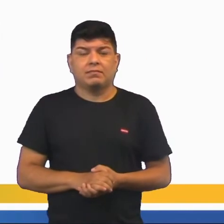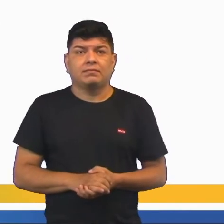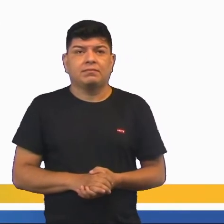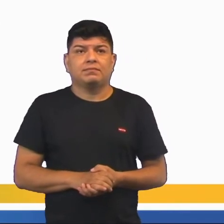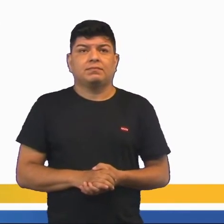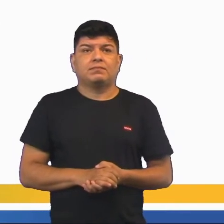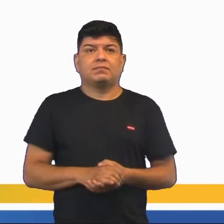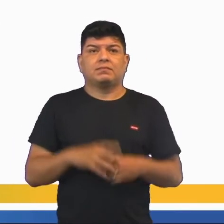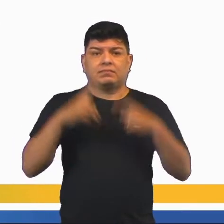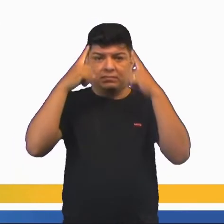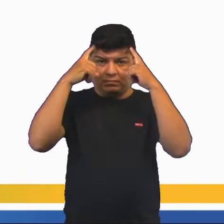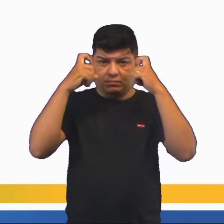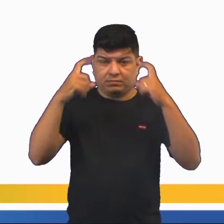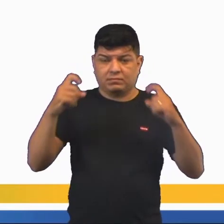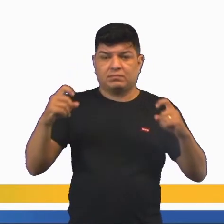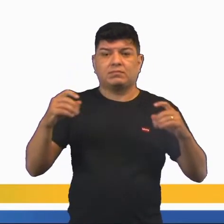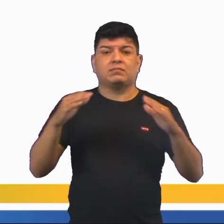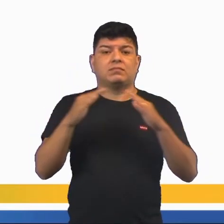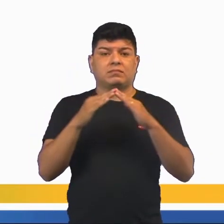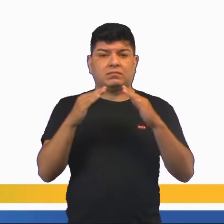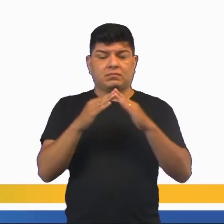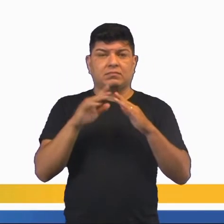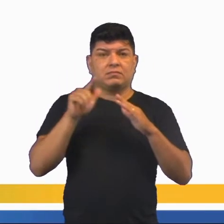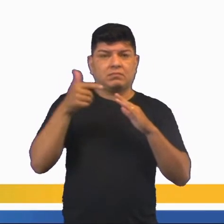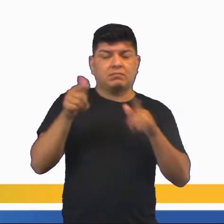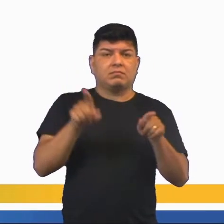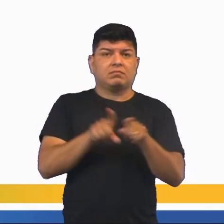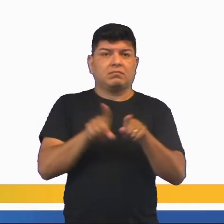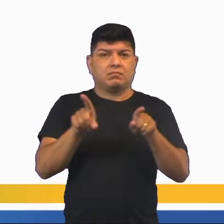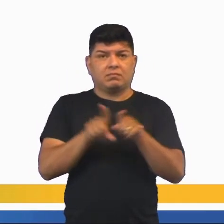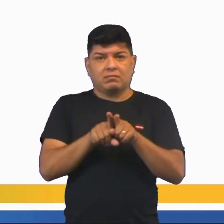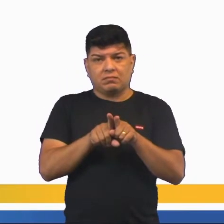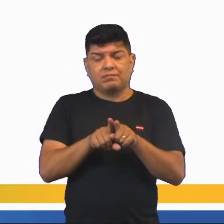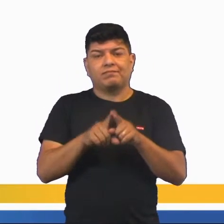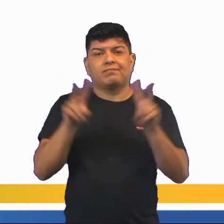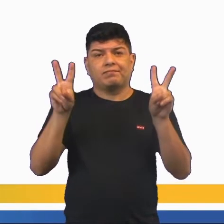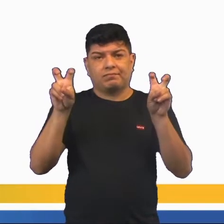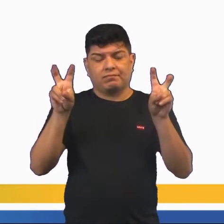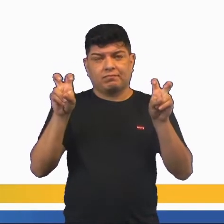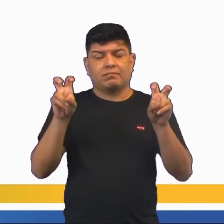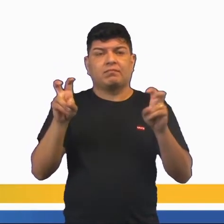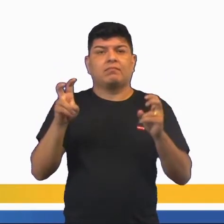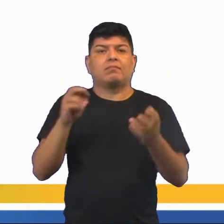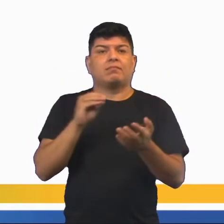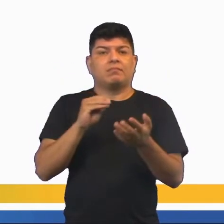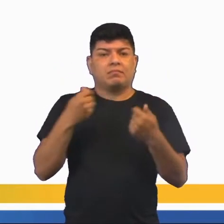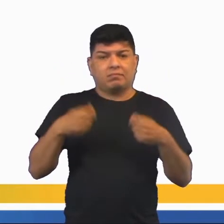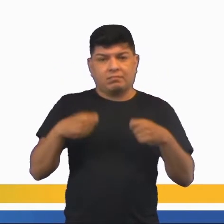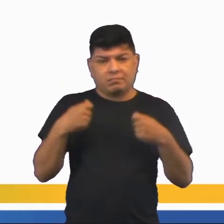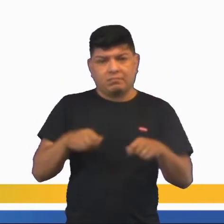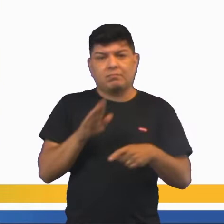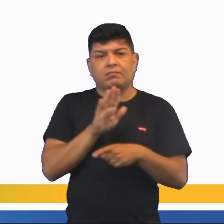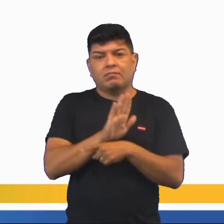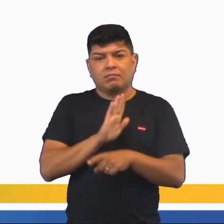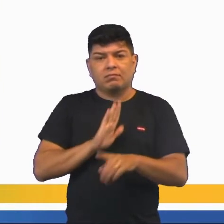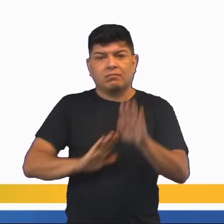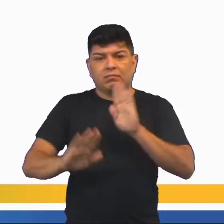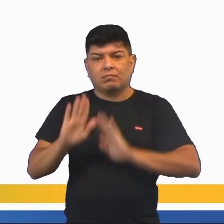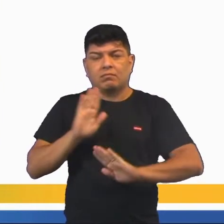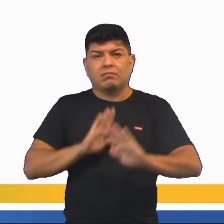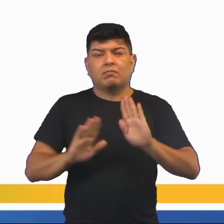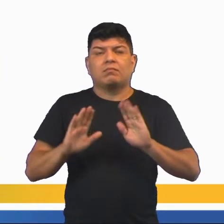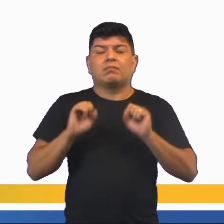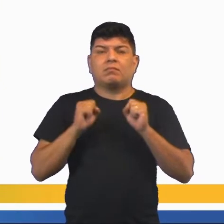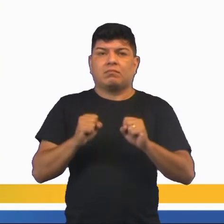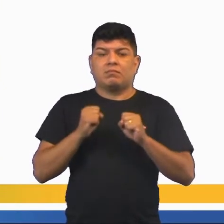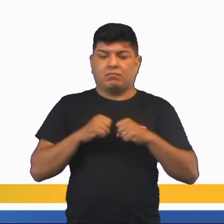ok? Violência doméstica é um outro aspecto, uma outra temática que carece de mediação, que pode ser